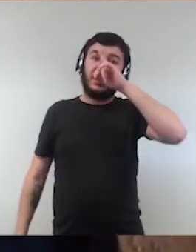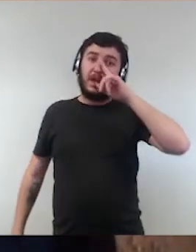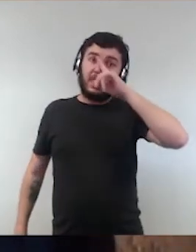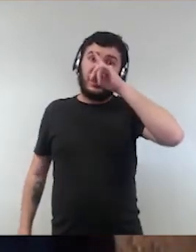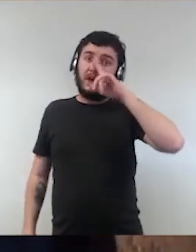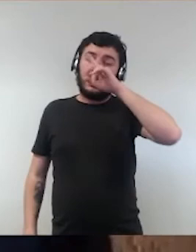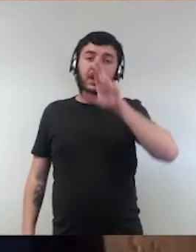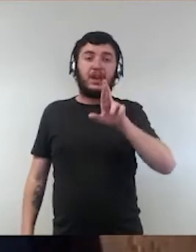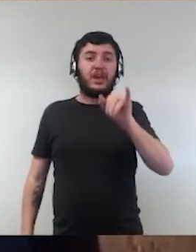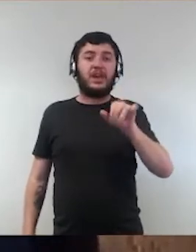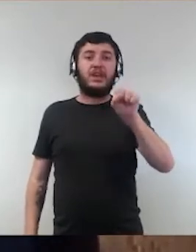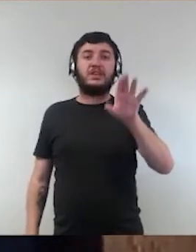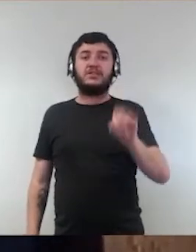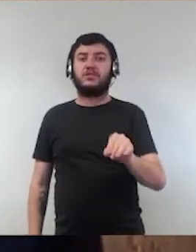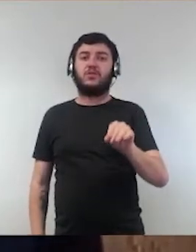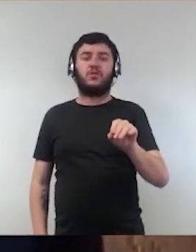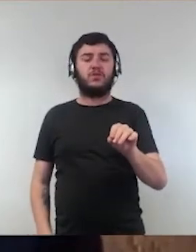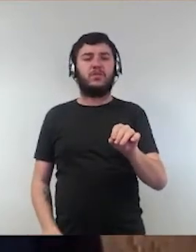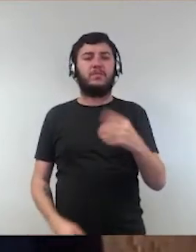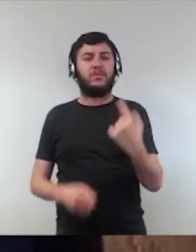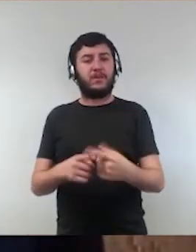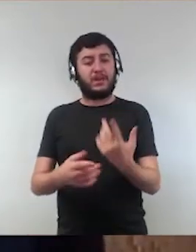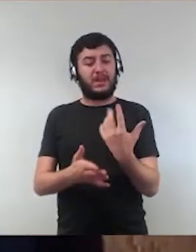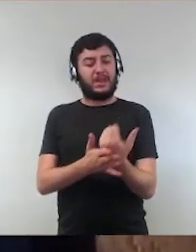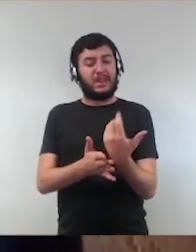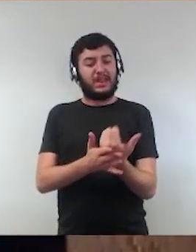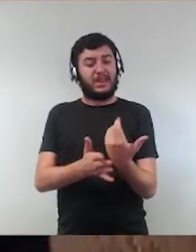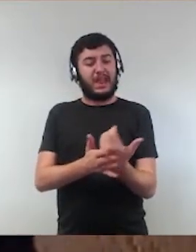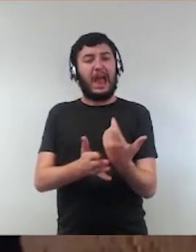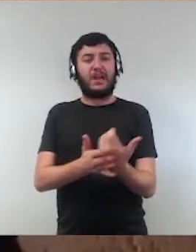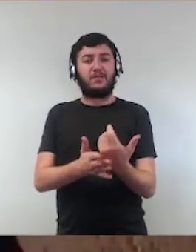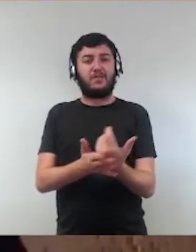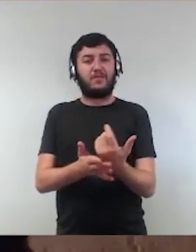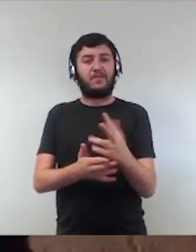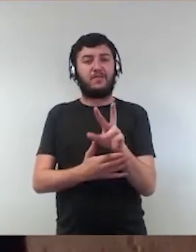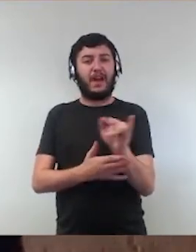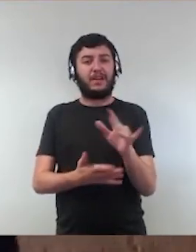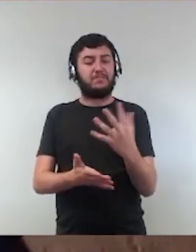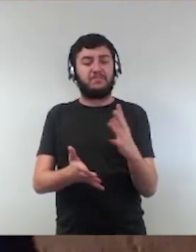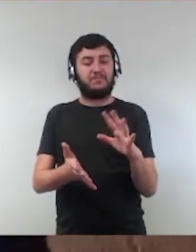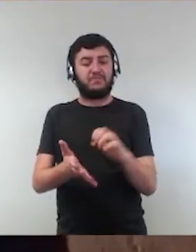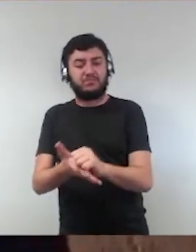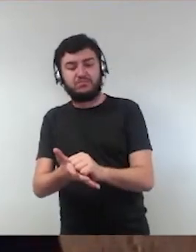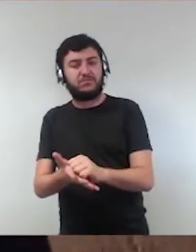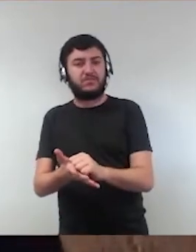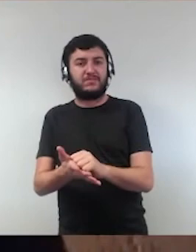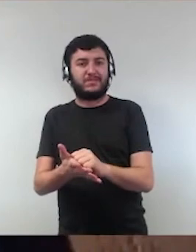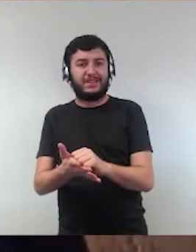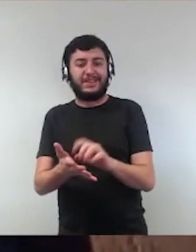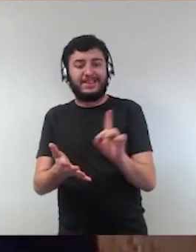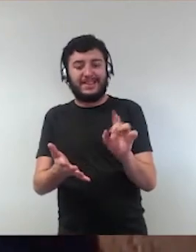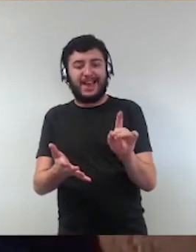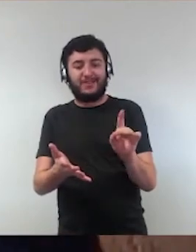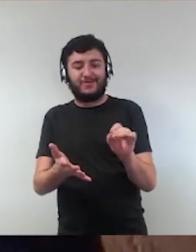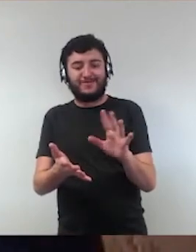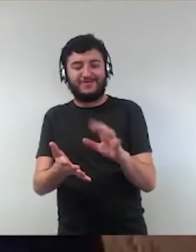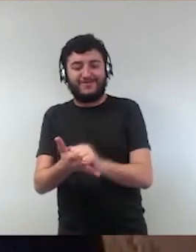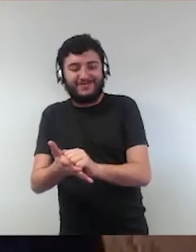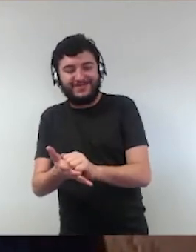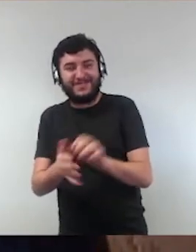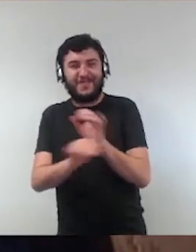que não eram guardados, vão passar a ser retidos, e toda a retenção de dados gera, de certa